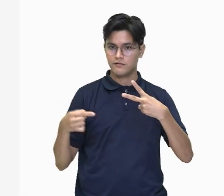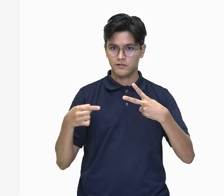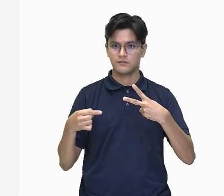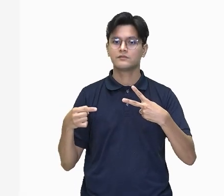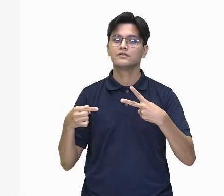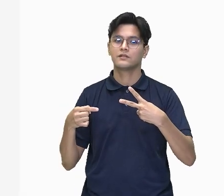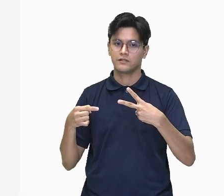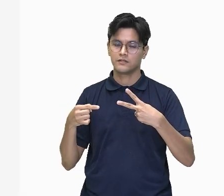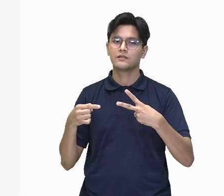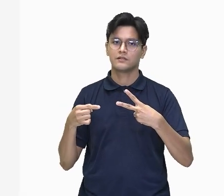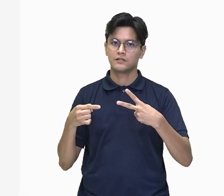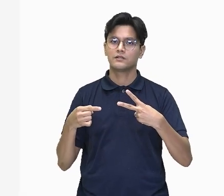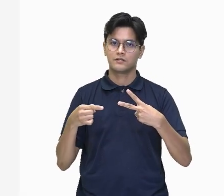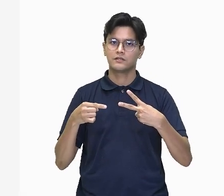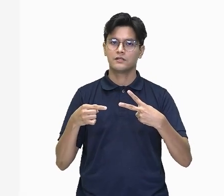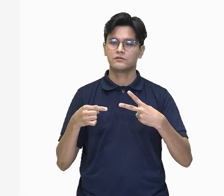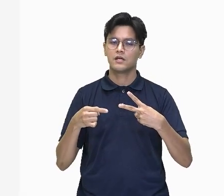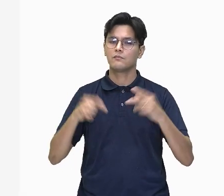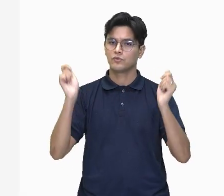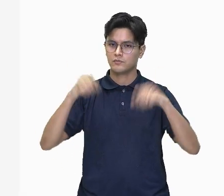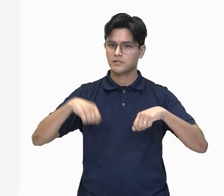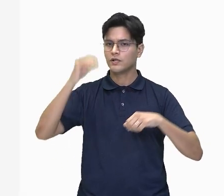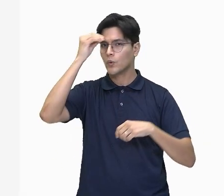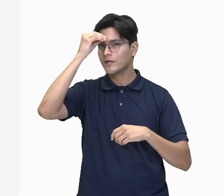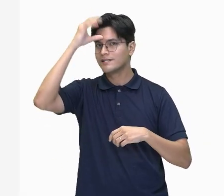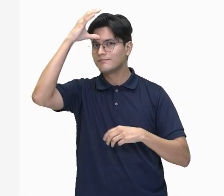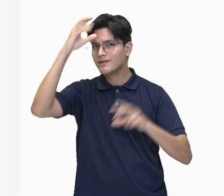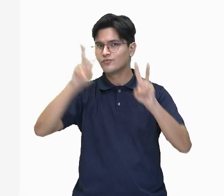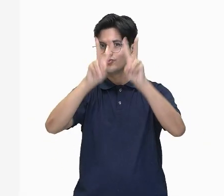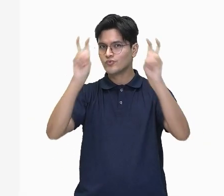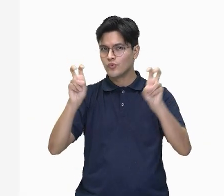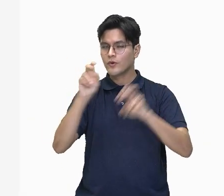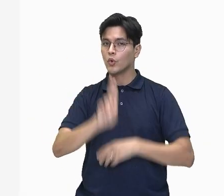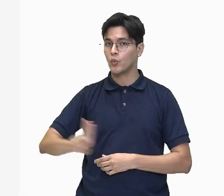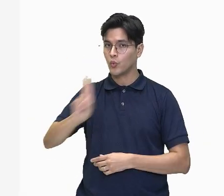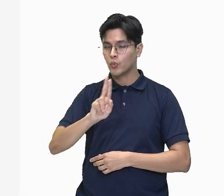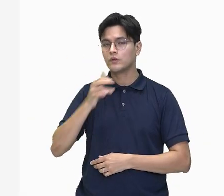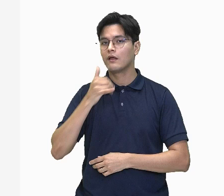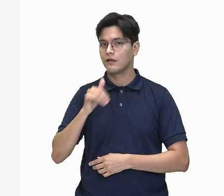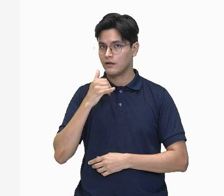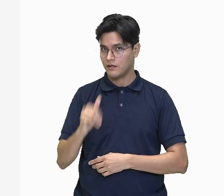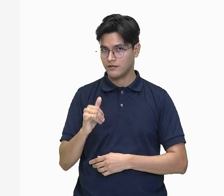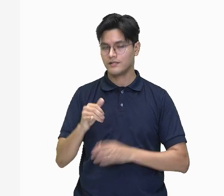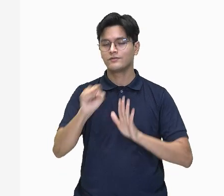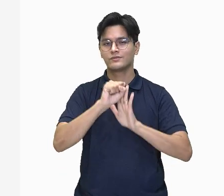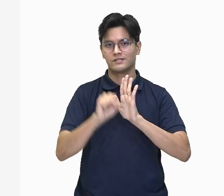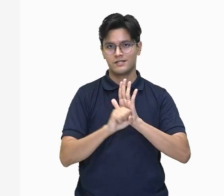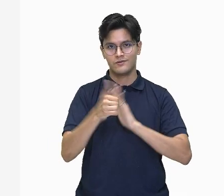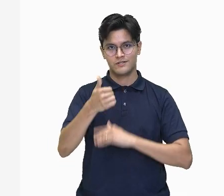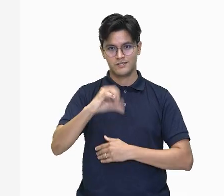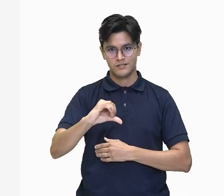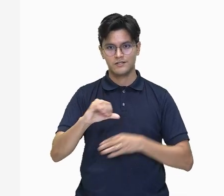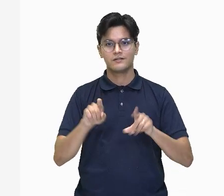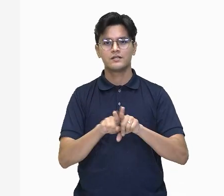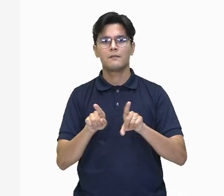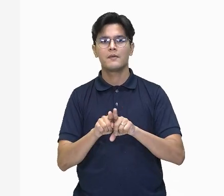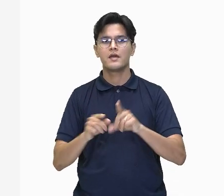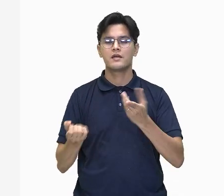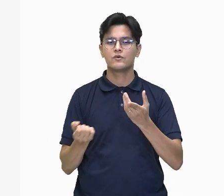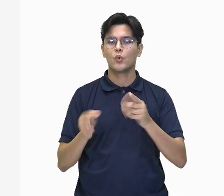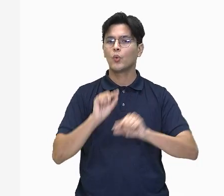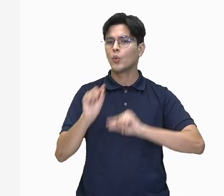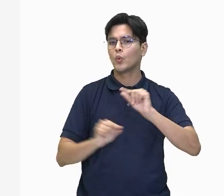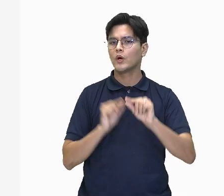no início do século XIX, certo? Nós temos também aí a invenção do telégrafo e das